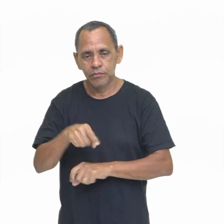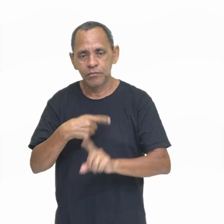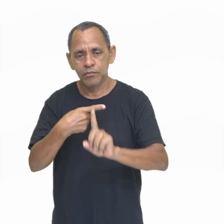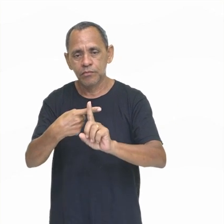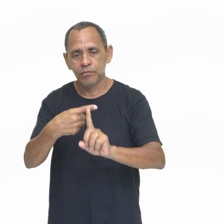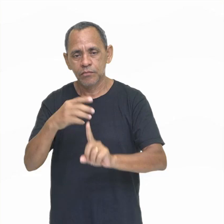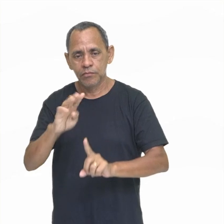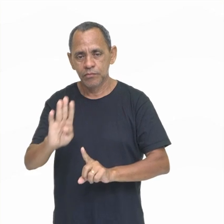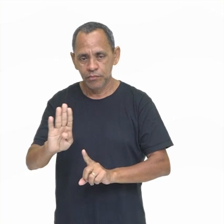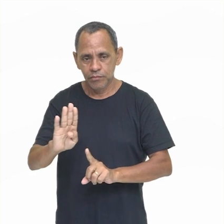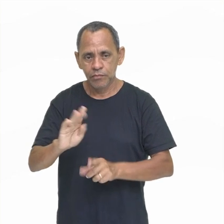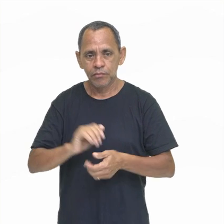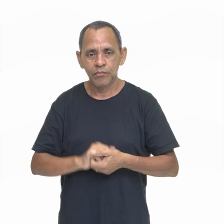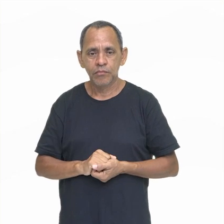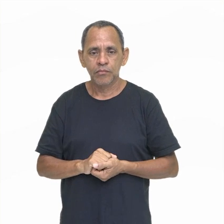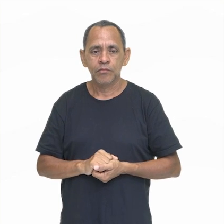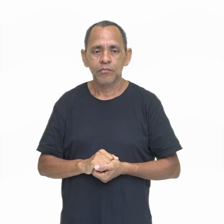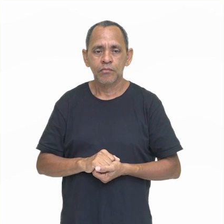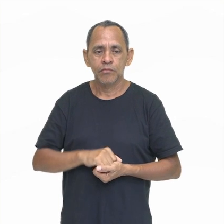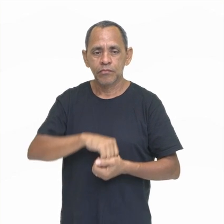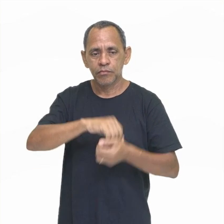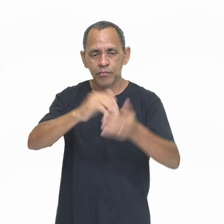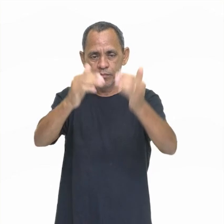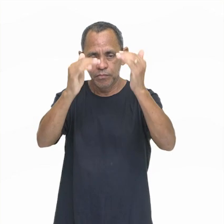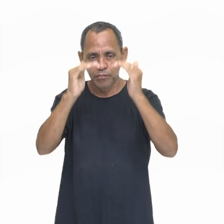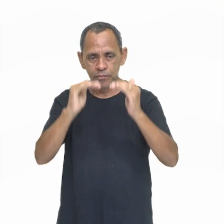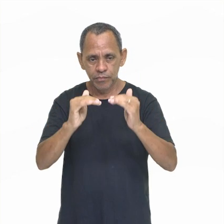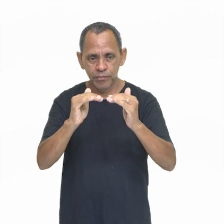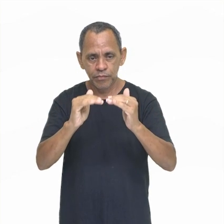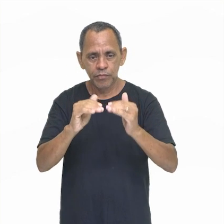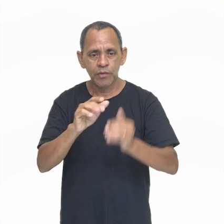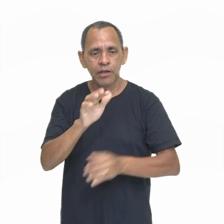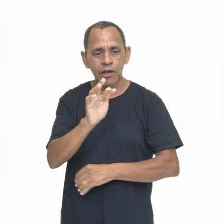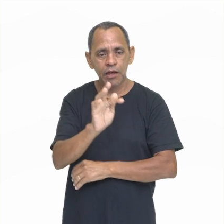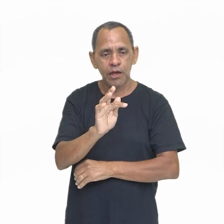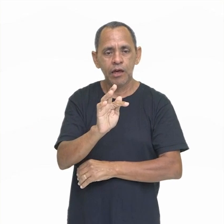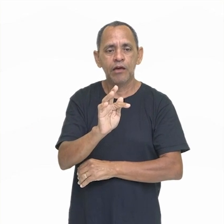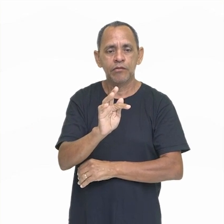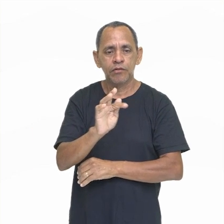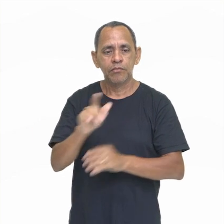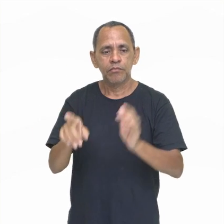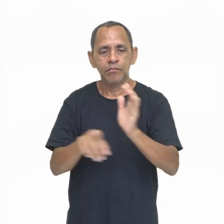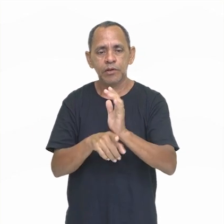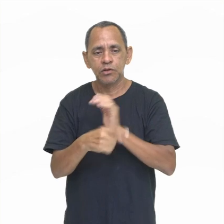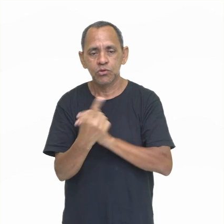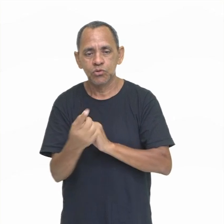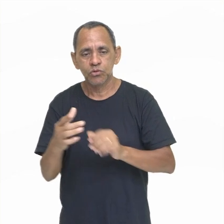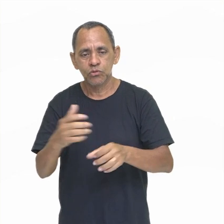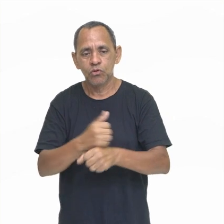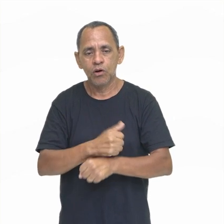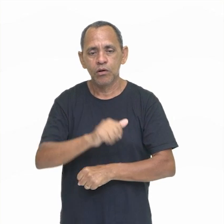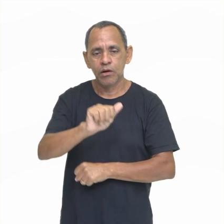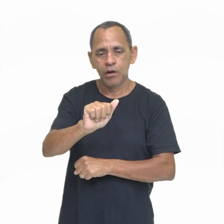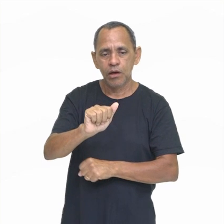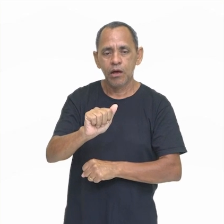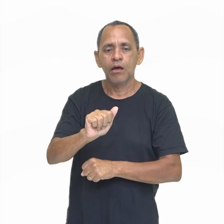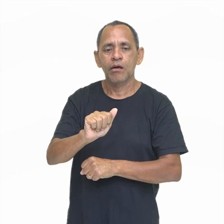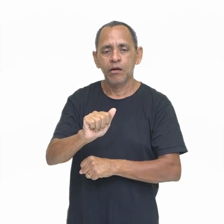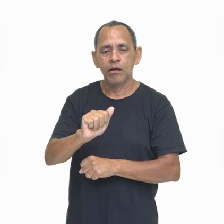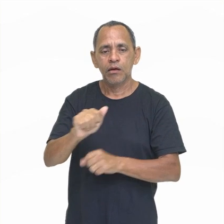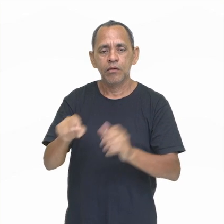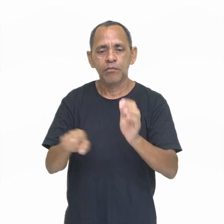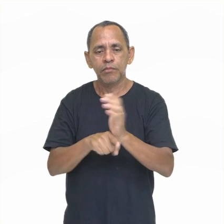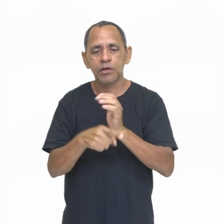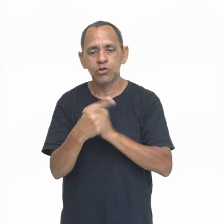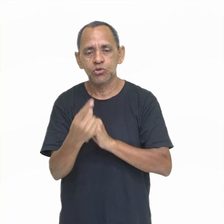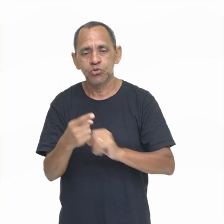F de-1 é a x -1 + b tá porque eu tô